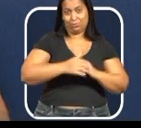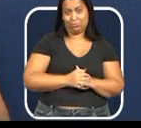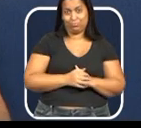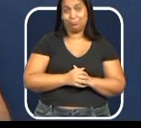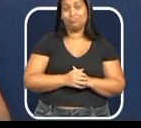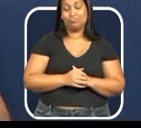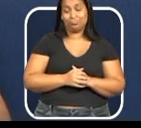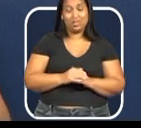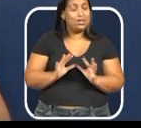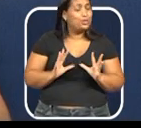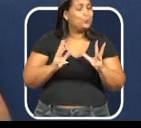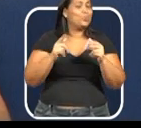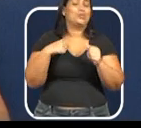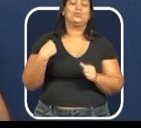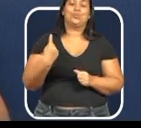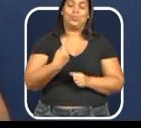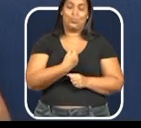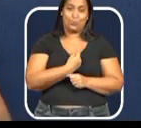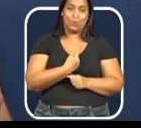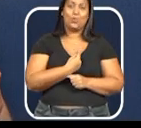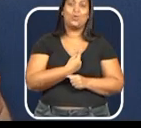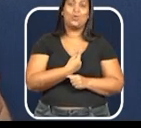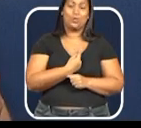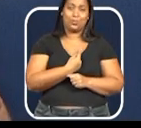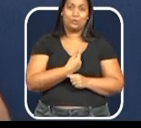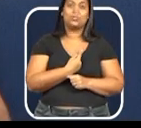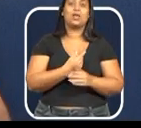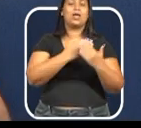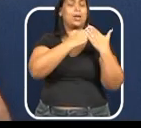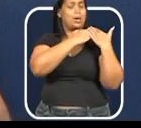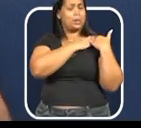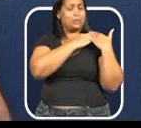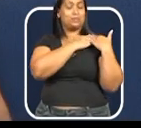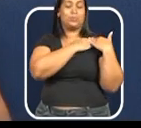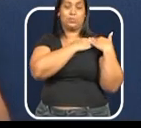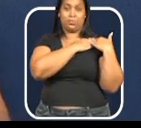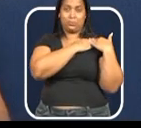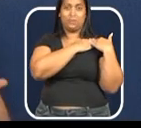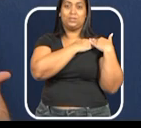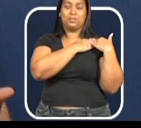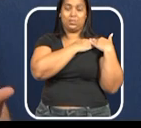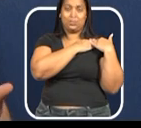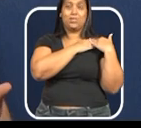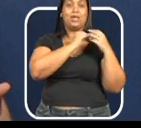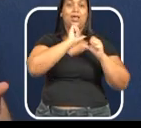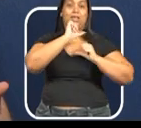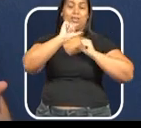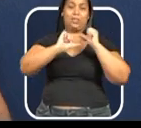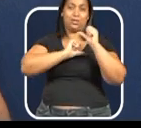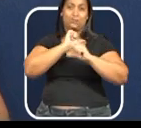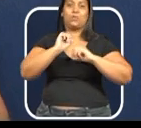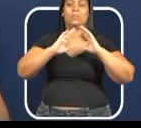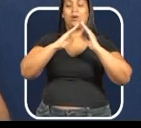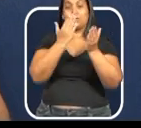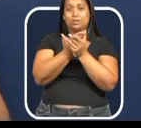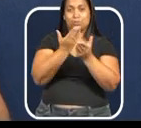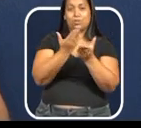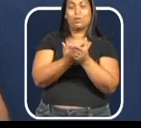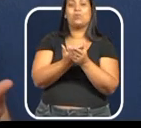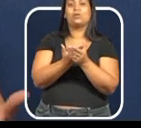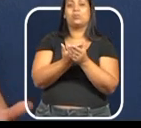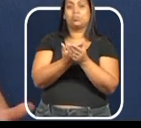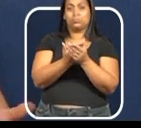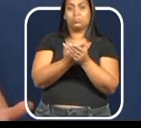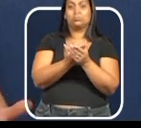E aí todos nós, a gente se corresponsabilize em transformar a escola para que ela